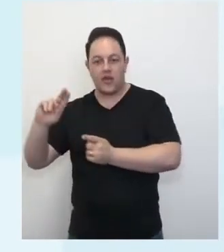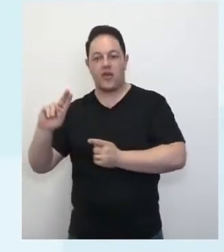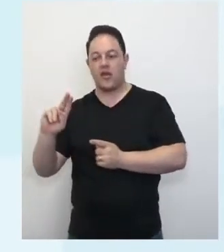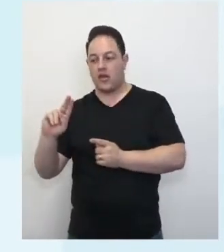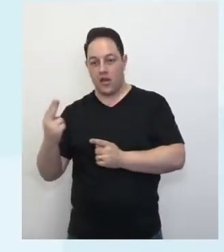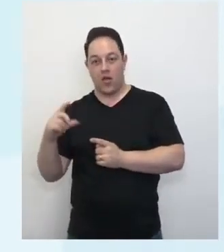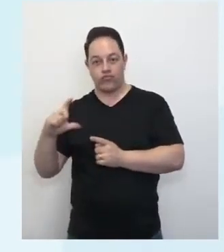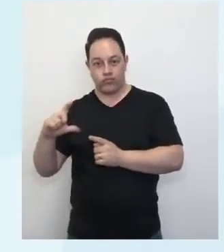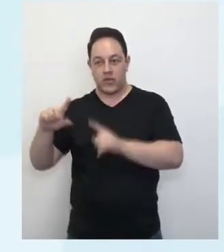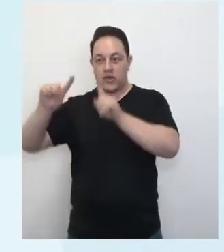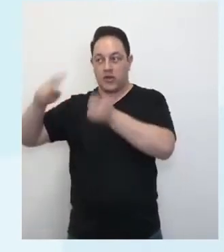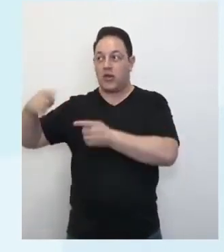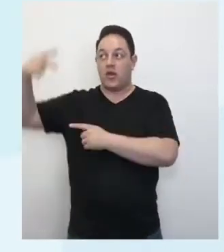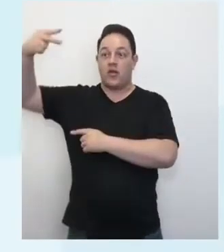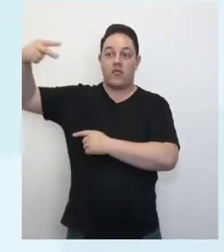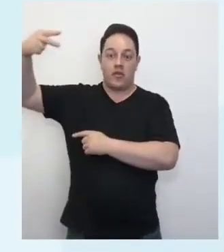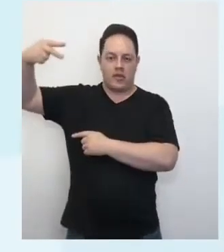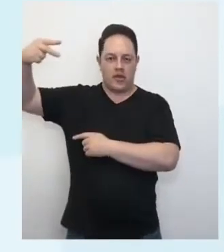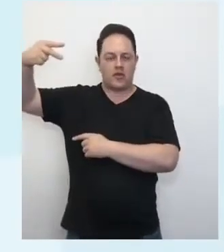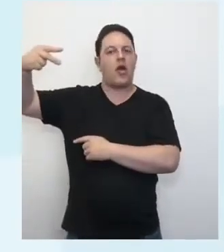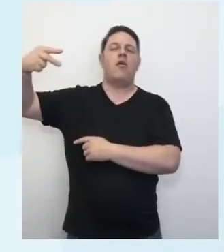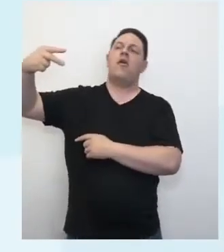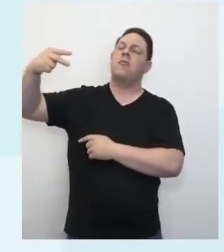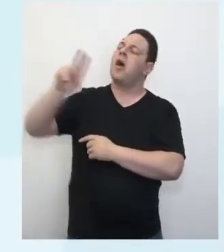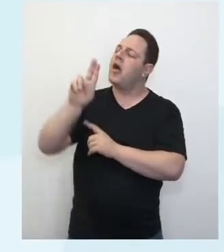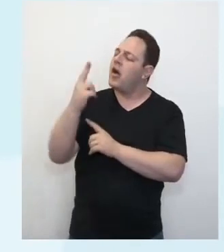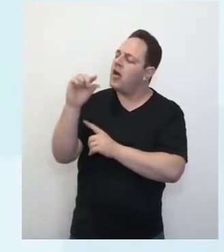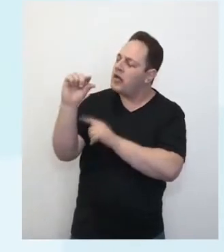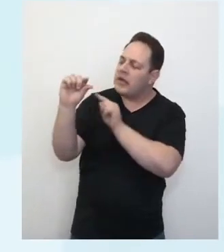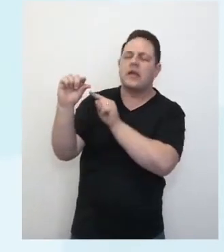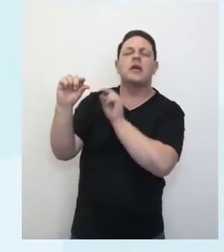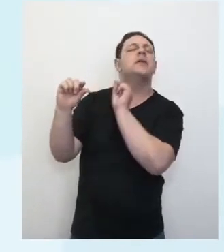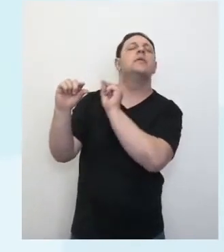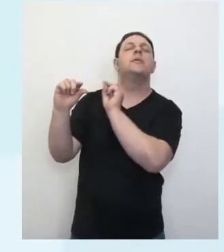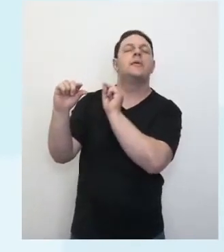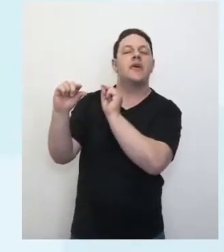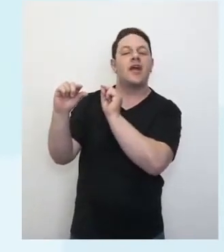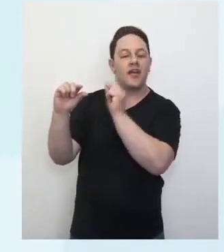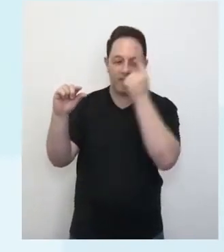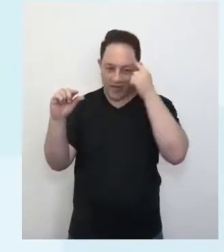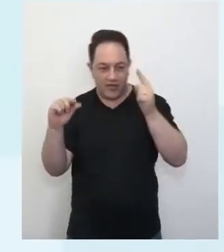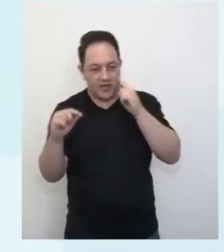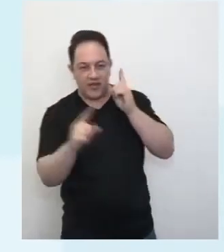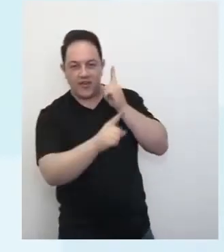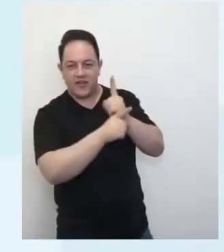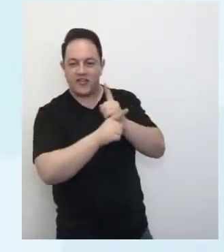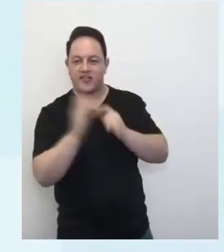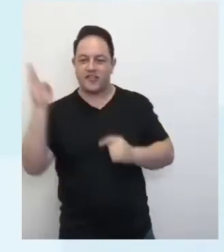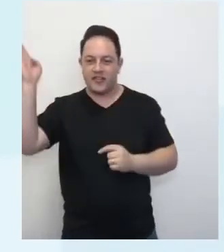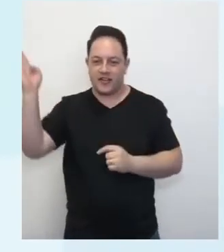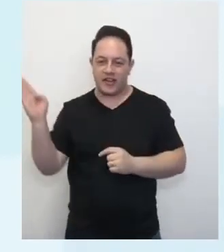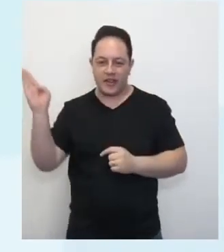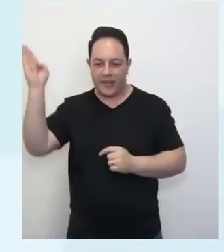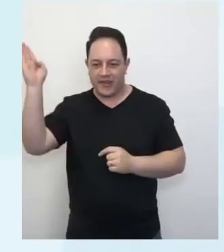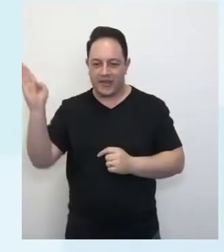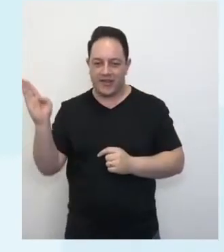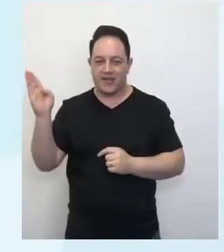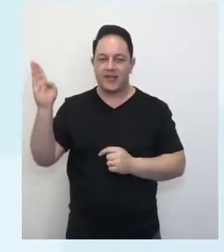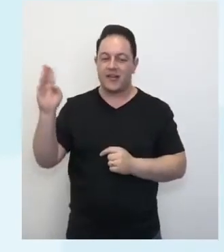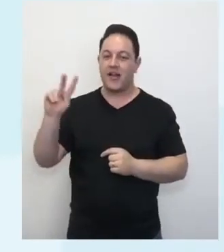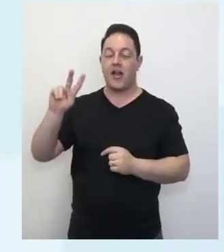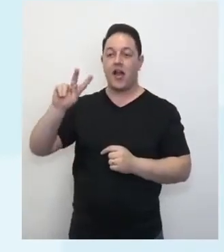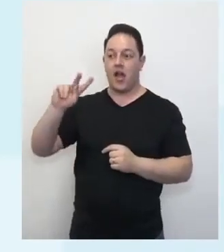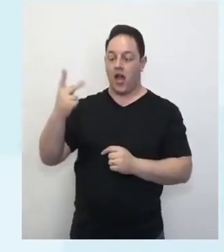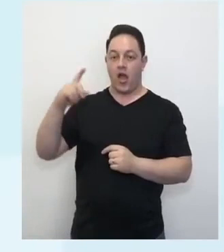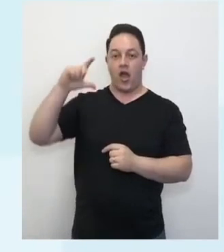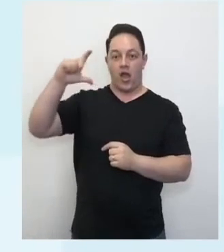A perfeito e quem é a gazinho vá gazinho nós colocamos aqui do lado é o agazão menos